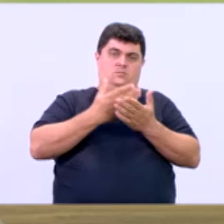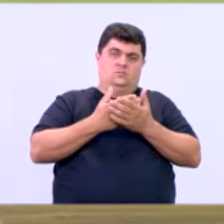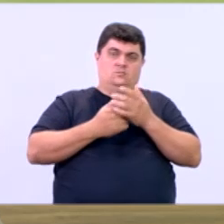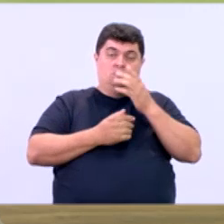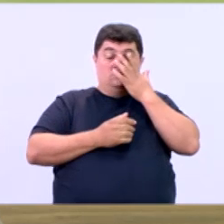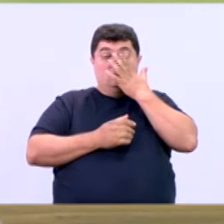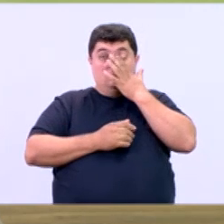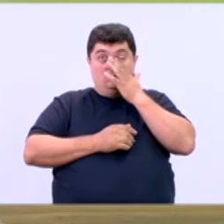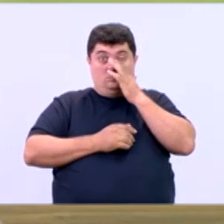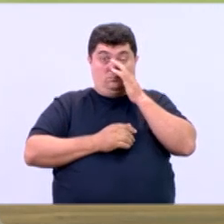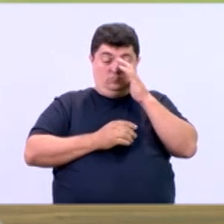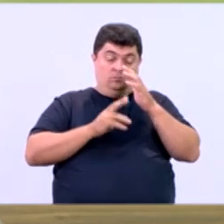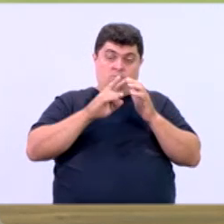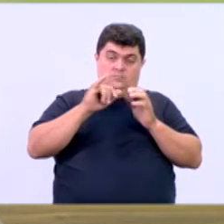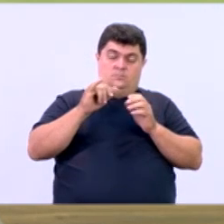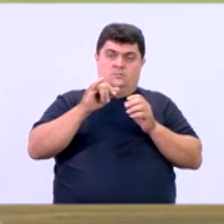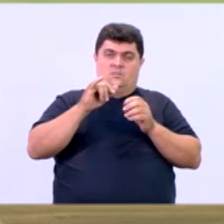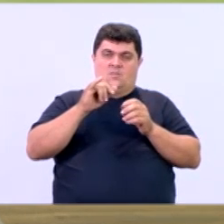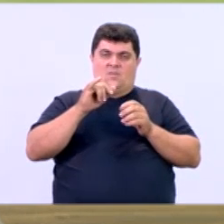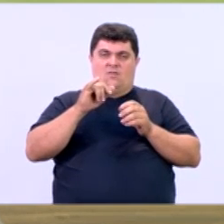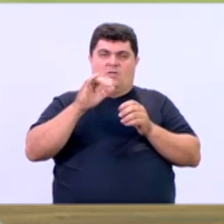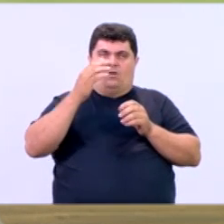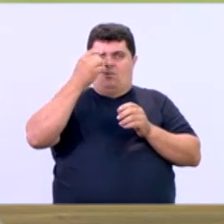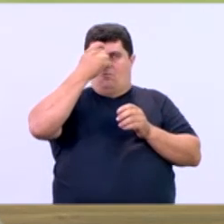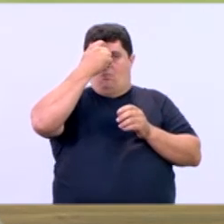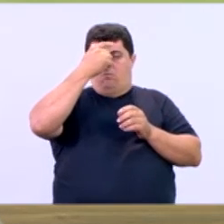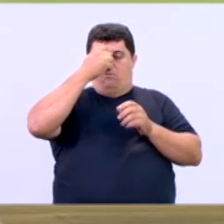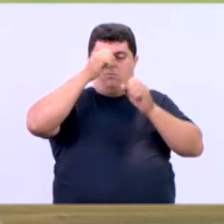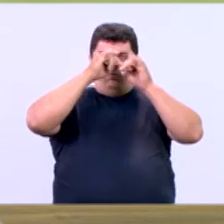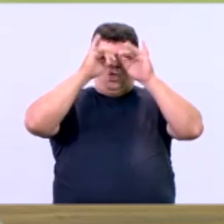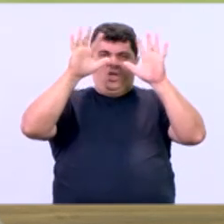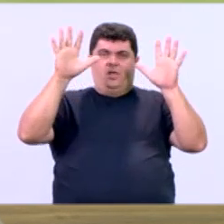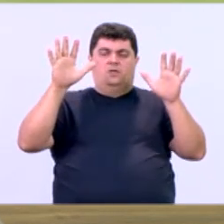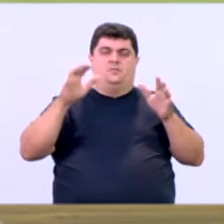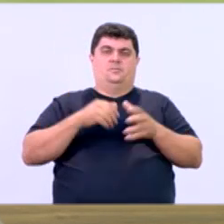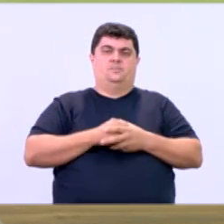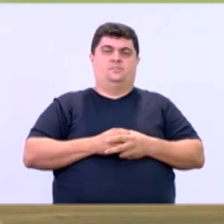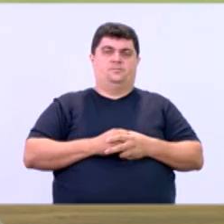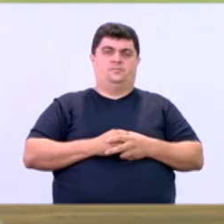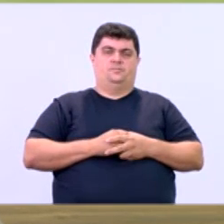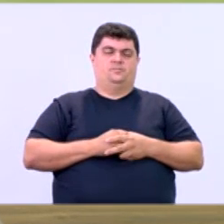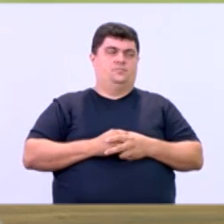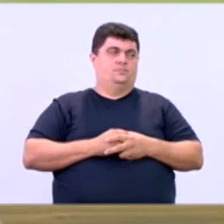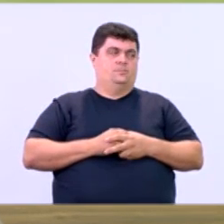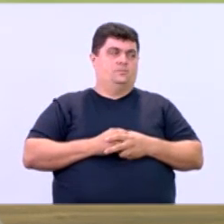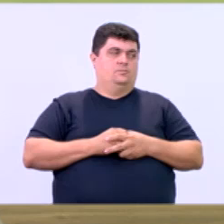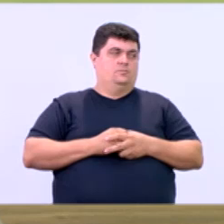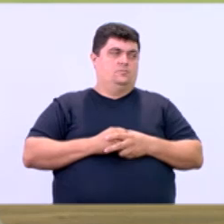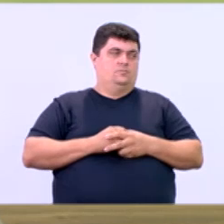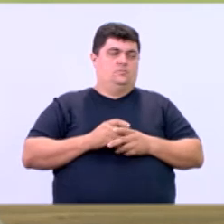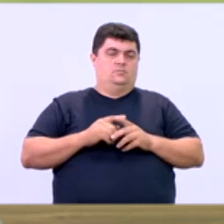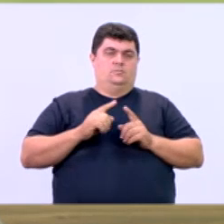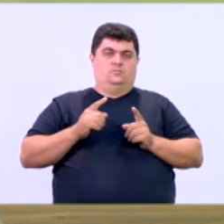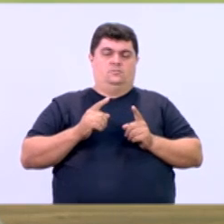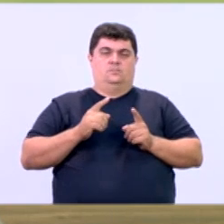passadas, isso aí vai ficando mais claro, tá, ok? Então,